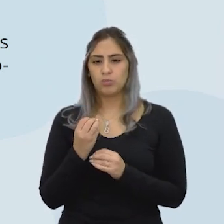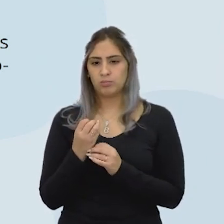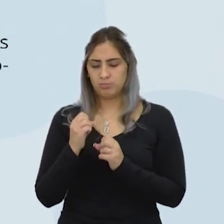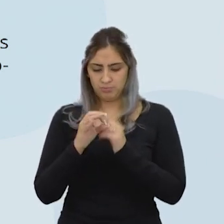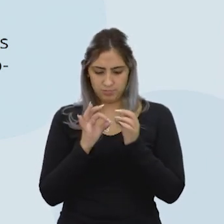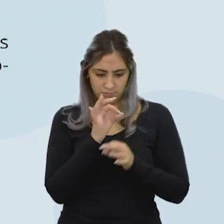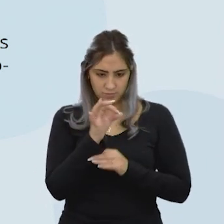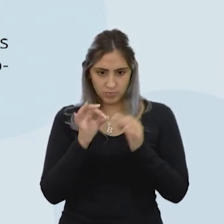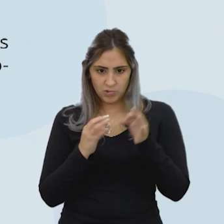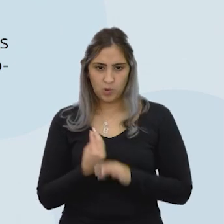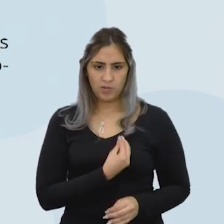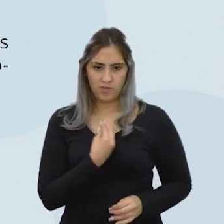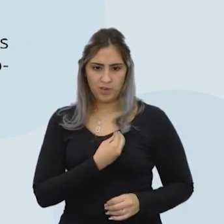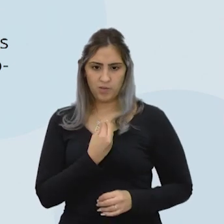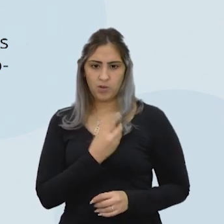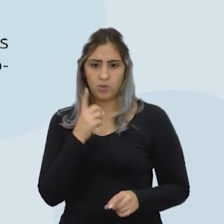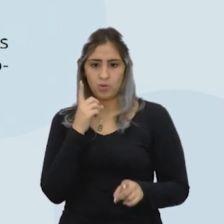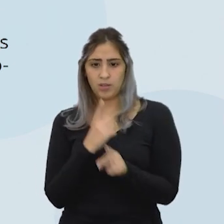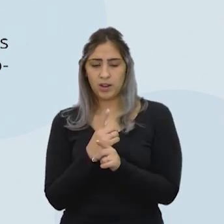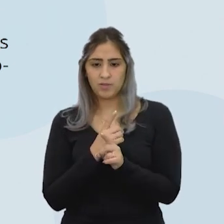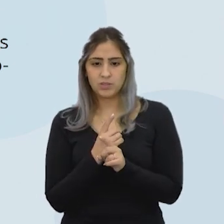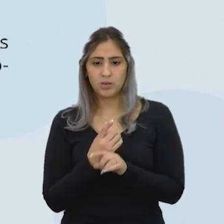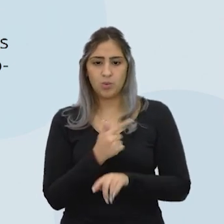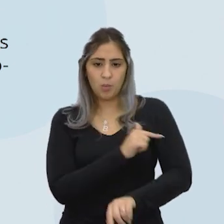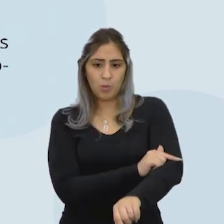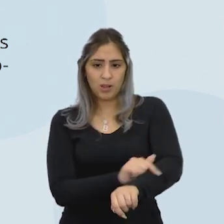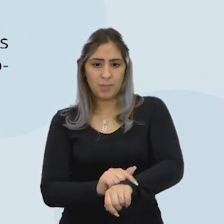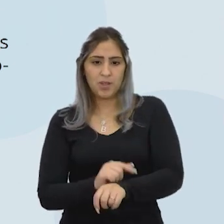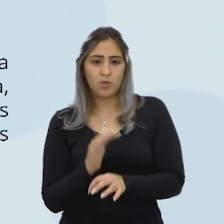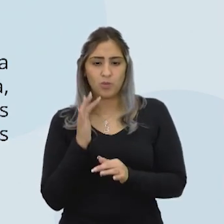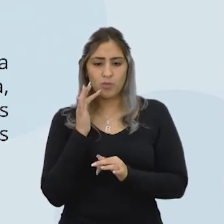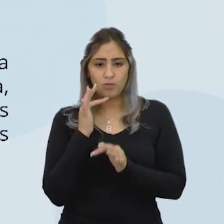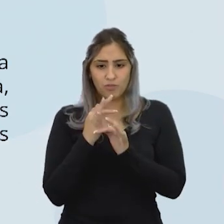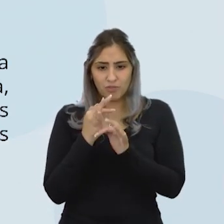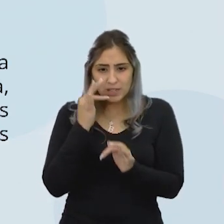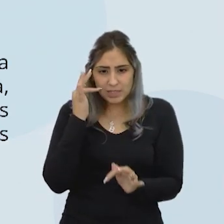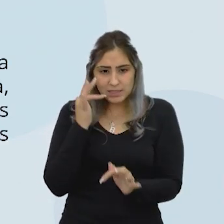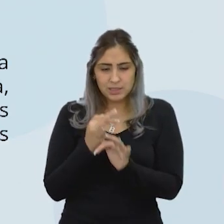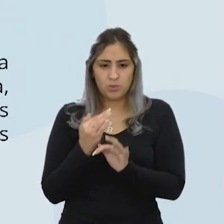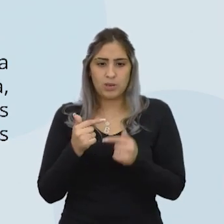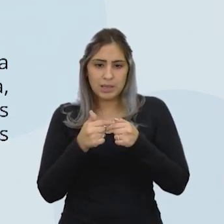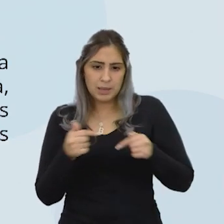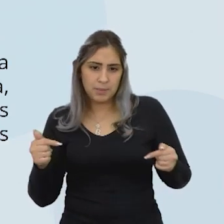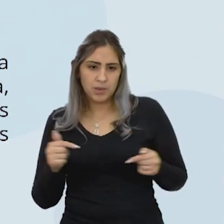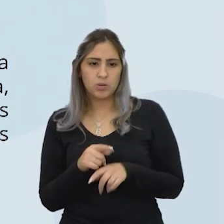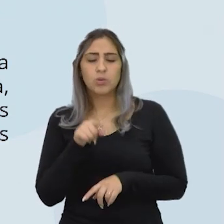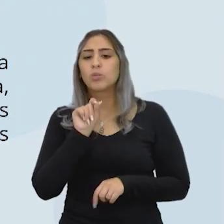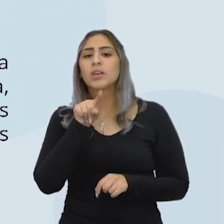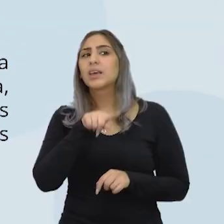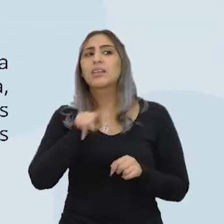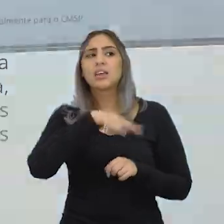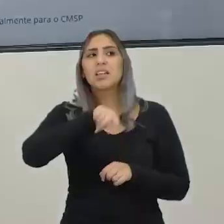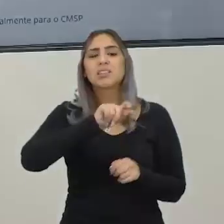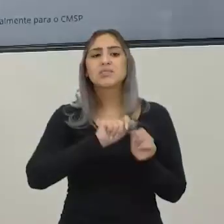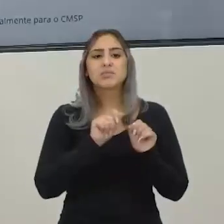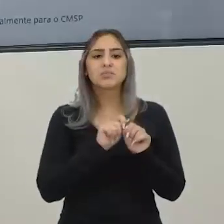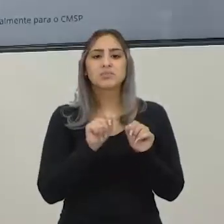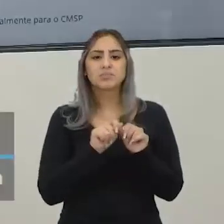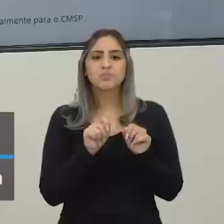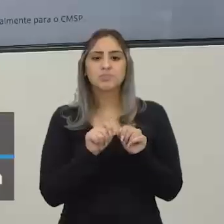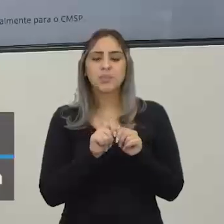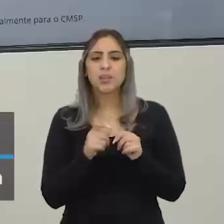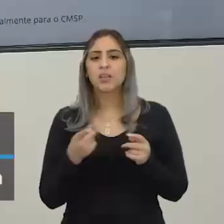comportamento físico-químico da matéria inanimada. E aí, o que eles acabaram fazendo, né? Qual que era, então,